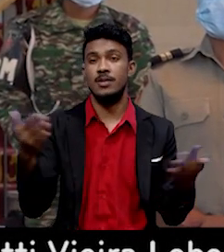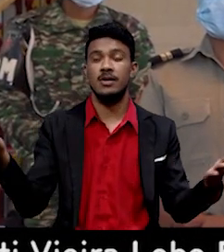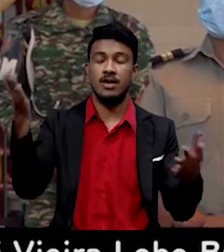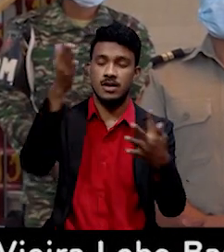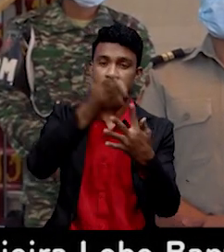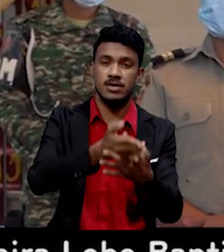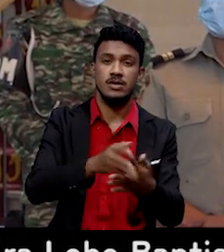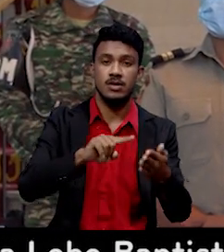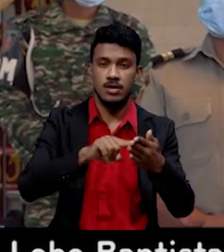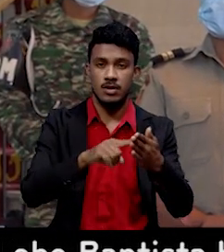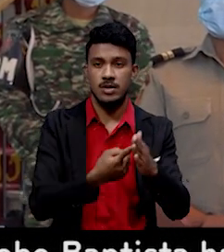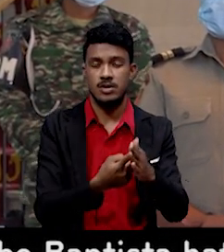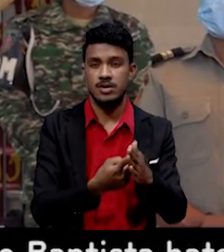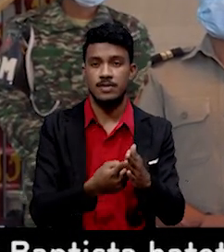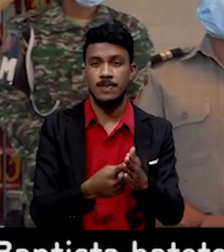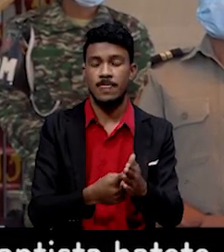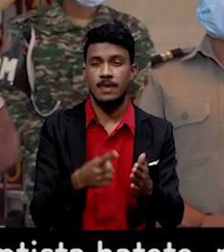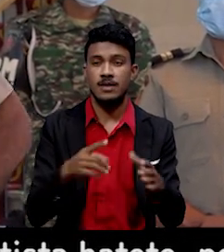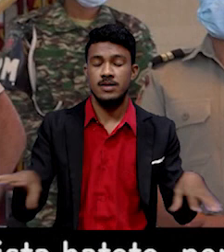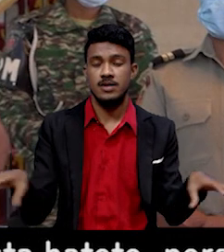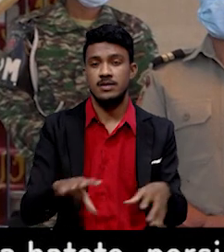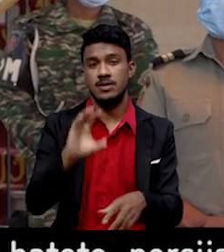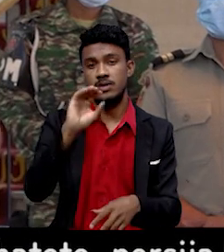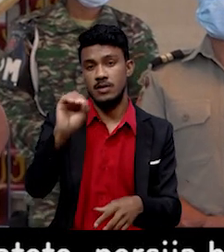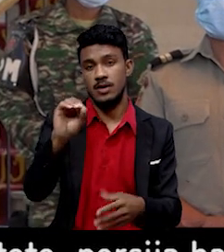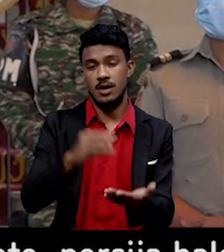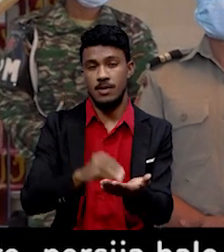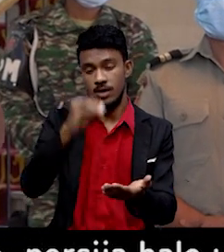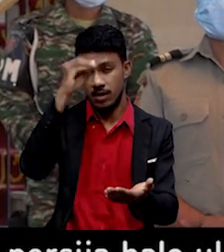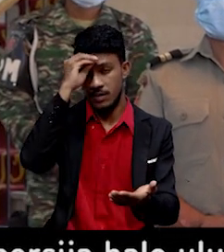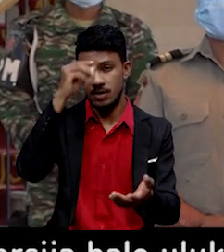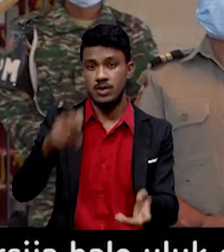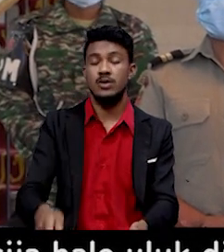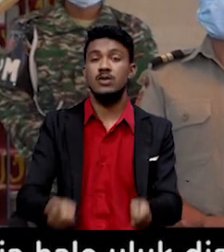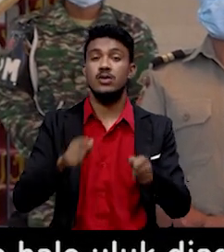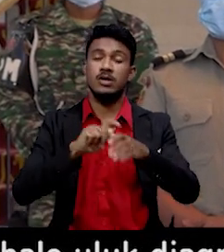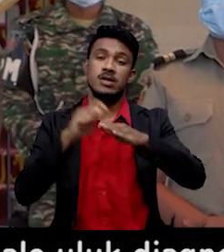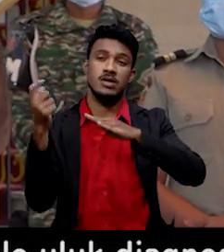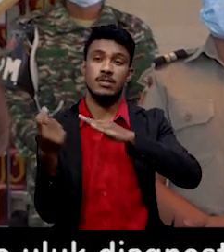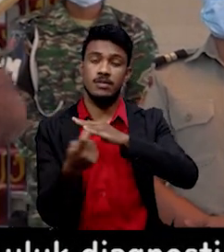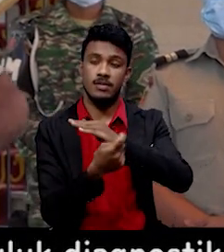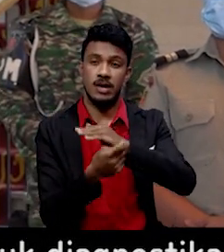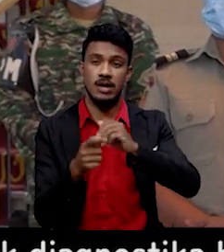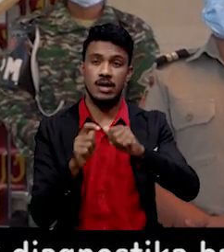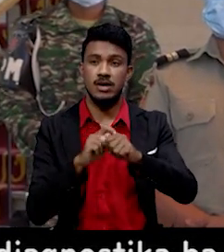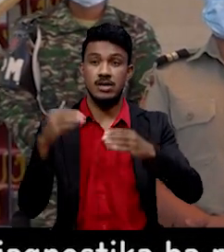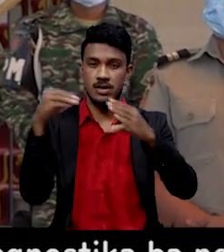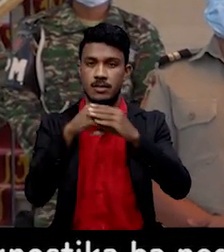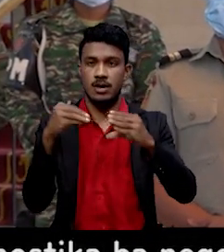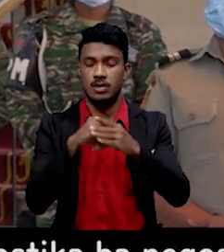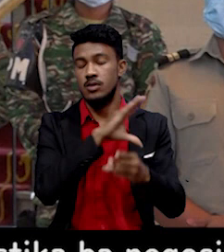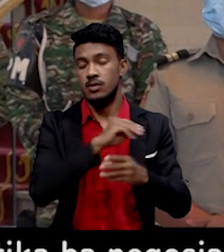be instrução zero ne foi zero ne foi aprende mak hatai sapat foi hatai mak farra até isso maca